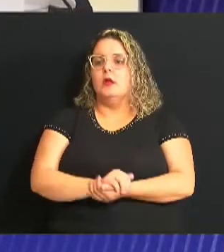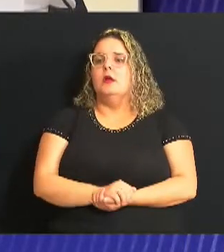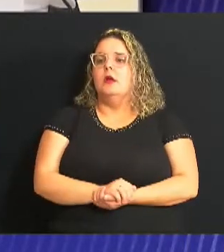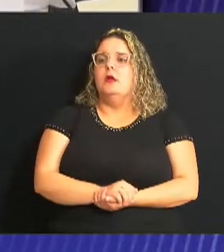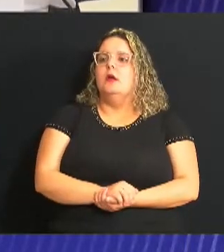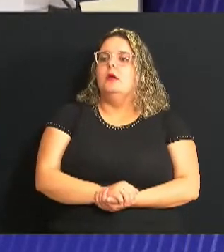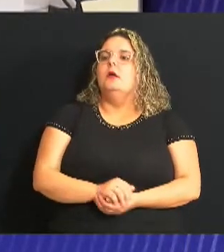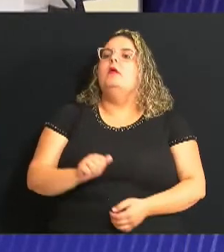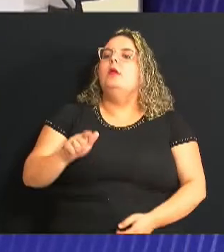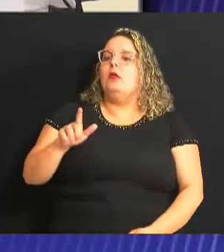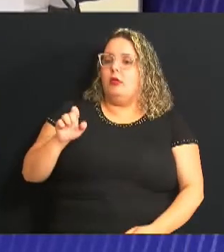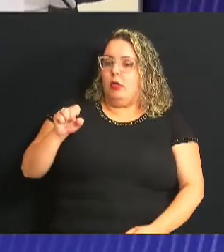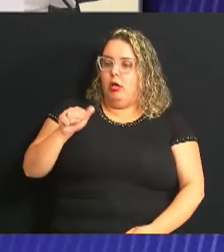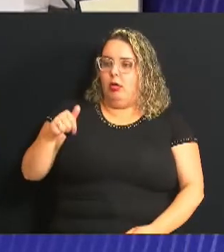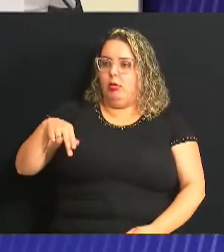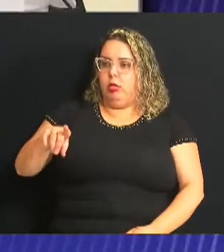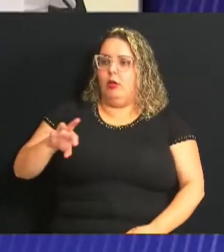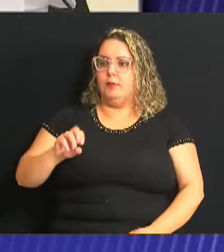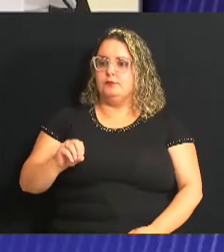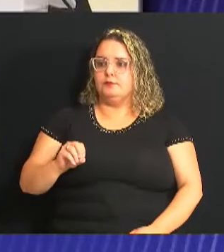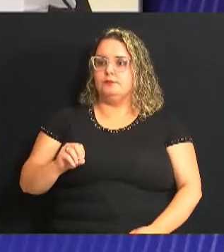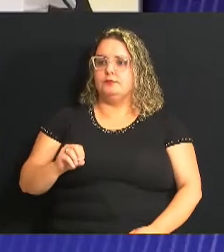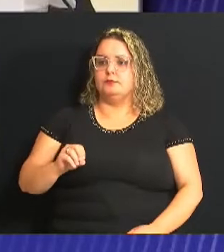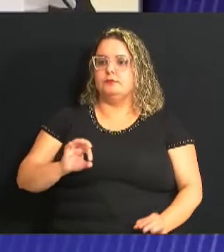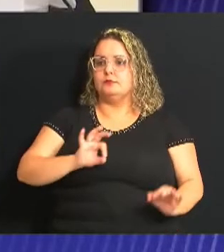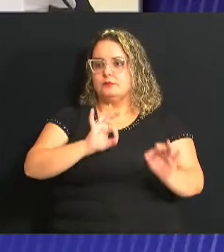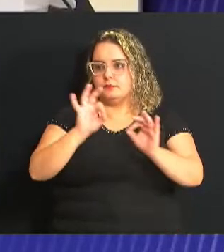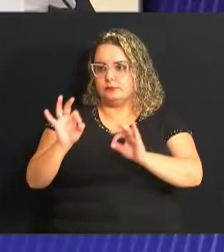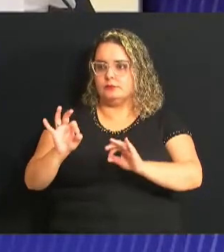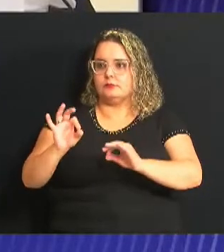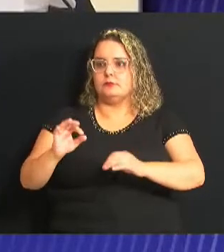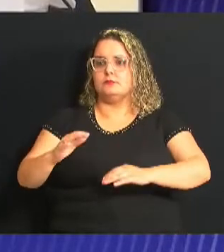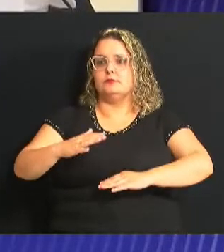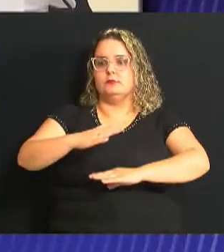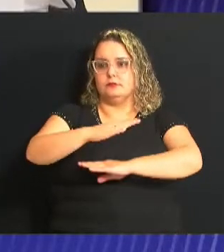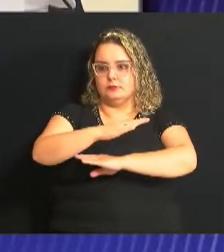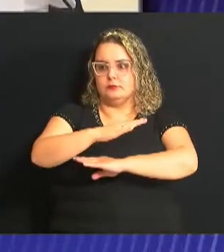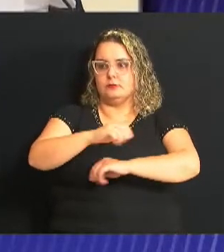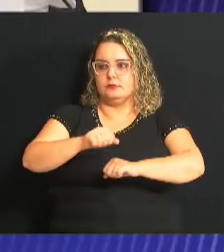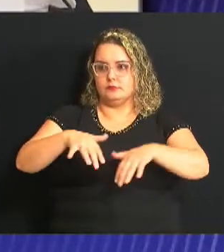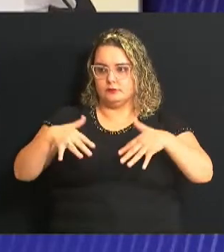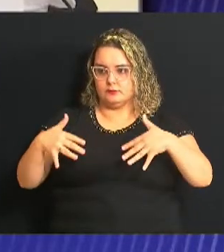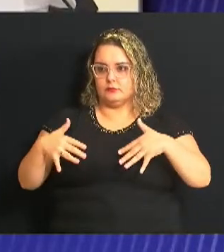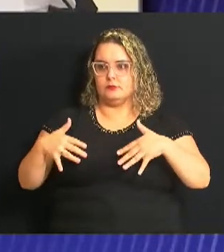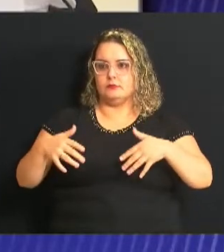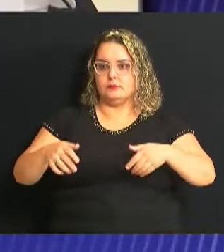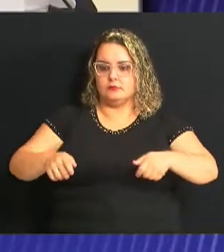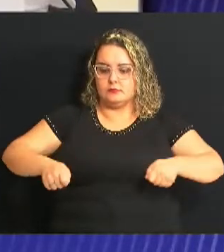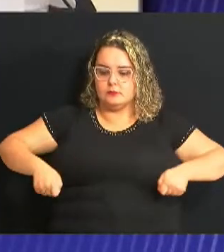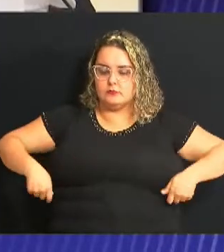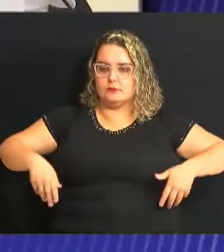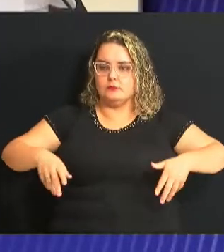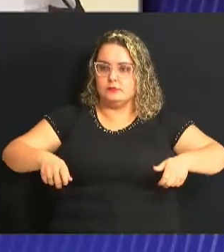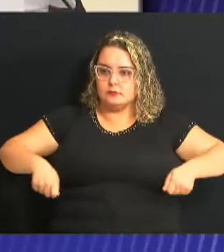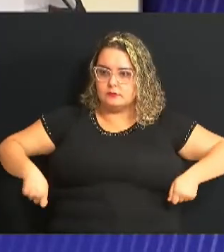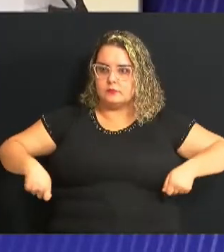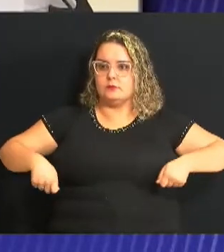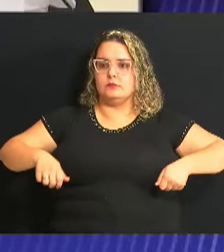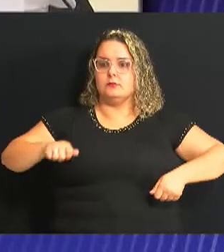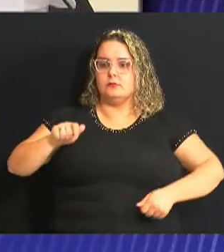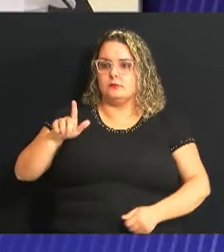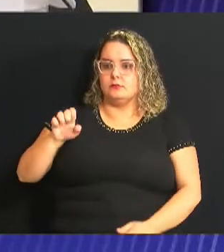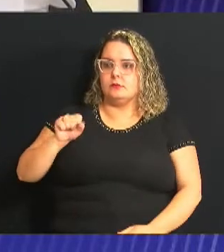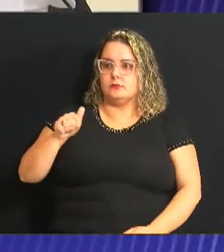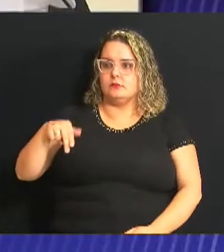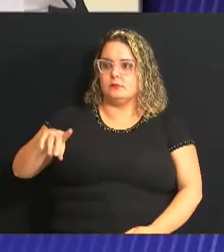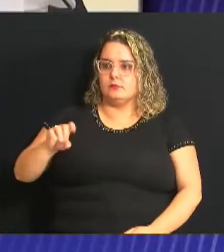o Alessandro me acompanhou na sessão da Câmara, quando eu voltei. Eu vim de cadeira de rodas, e o Alessandro é que esteve ao